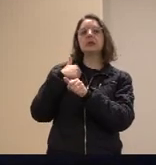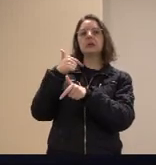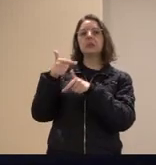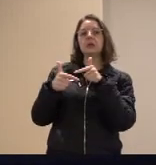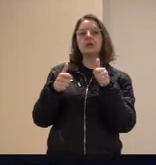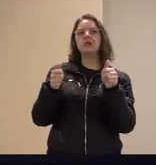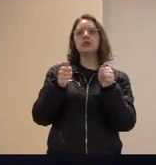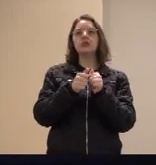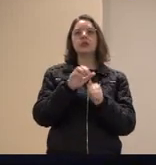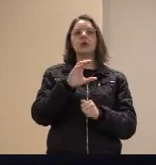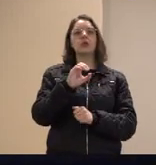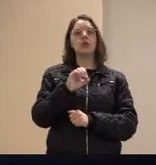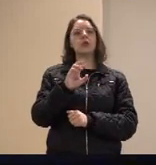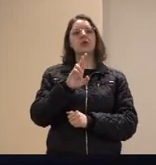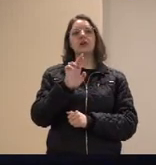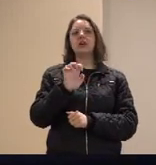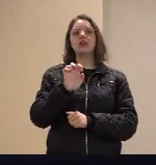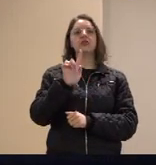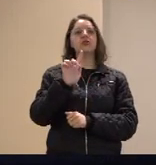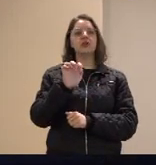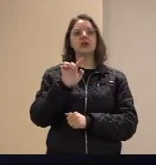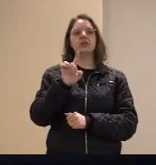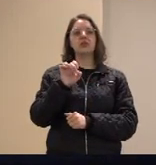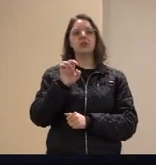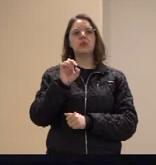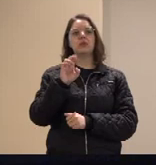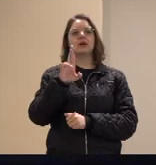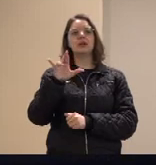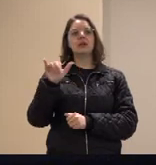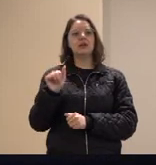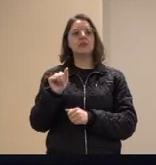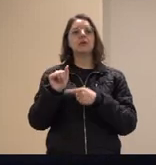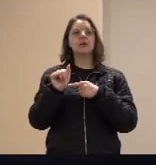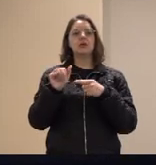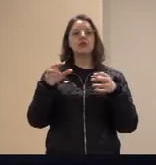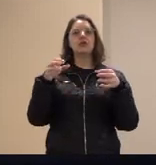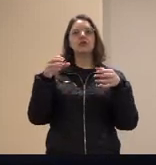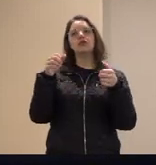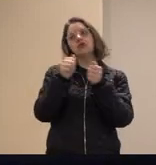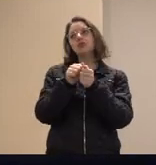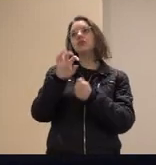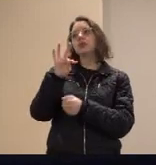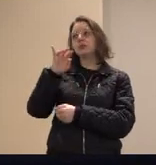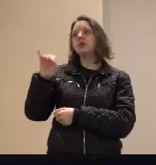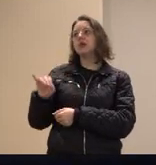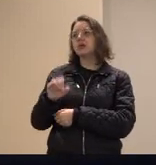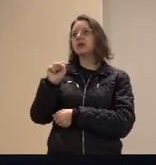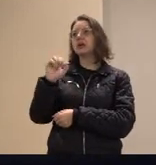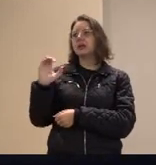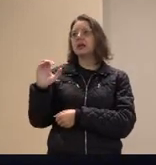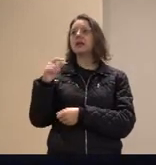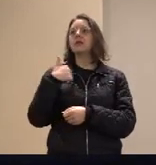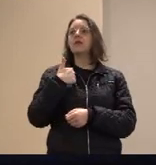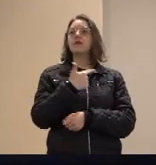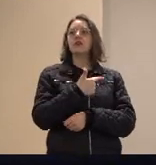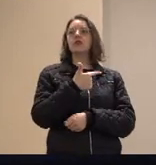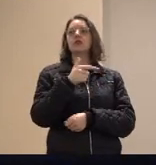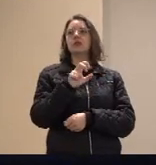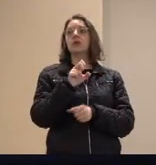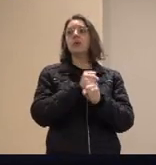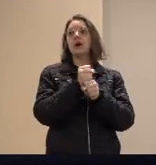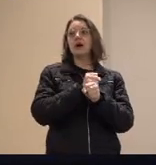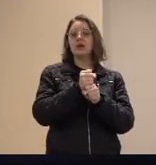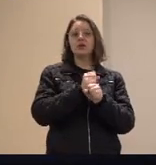Geral de Justiça. É a primeira vez que estou no tribunal, tenho 25 anos de magistratura. Fiz um mestrado e um doutorado, e o mestrado